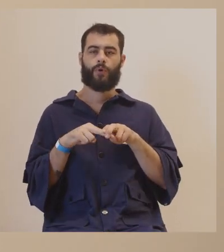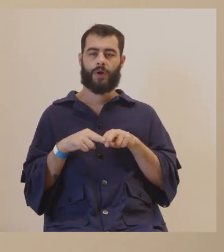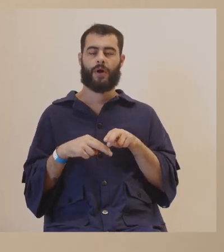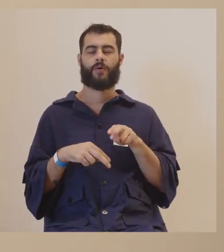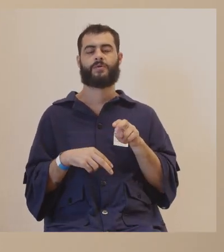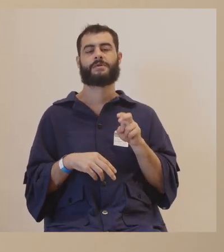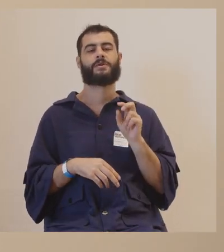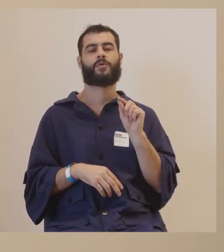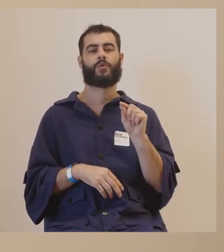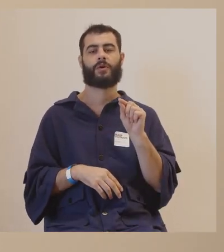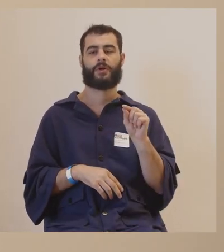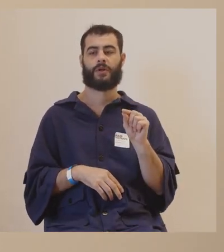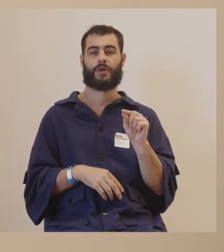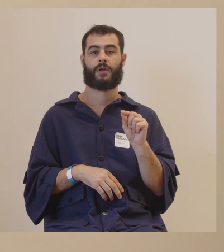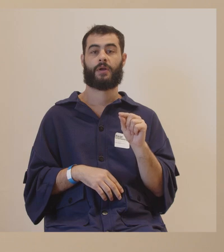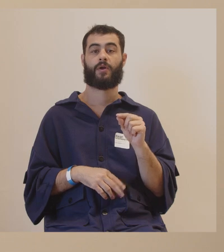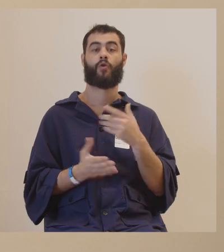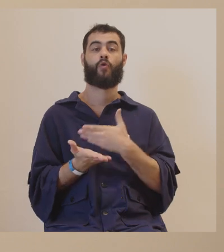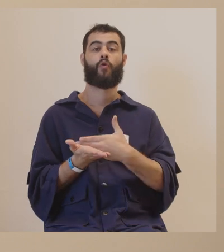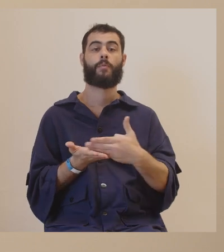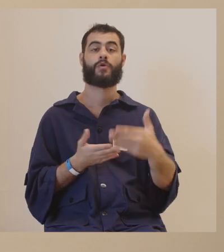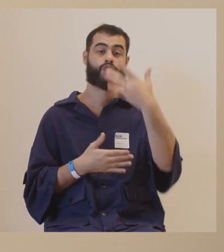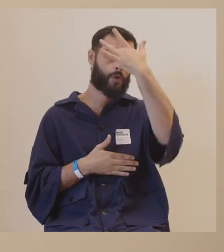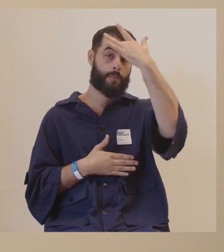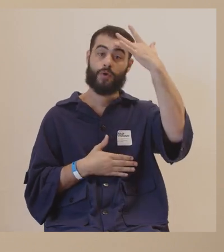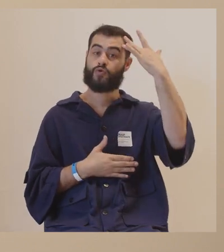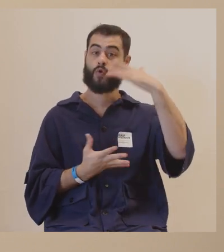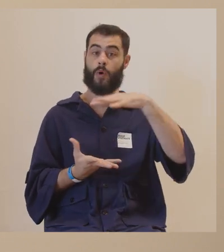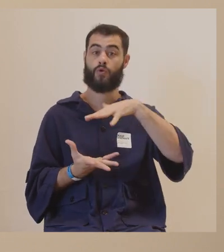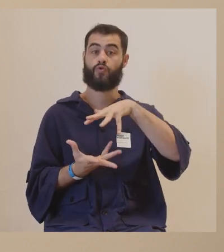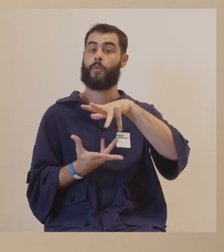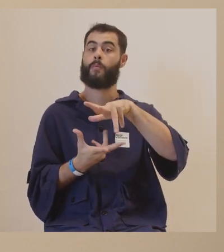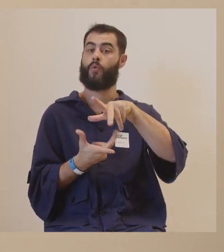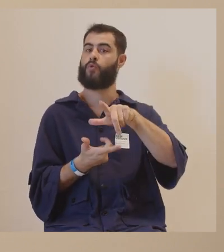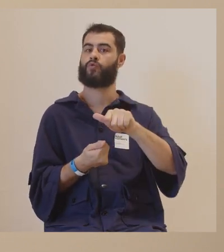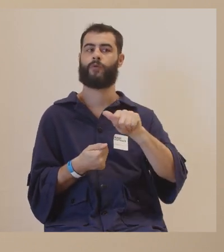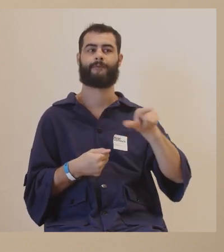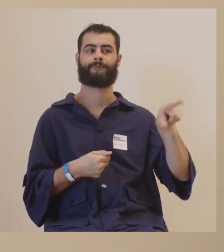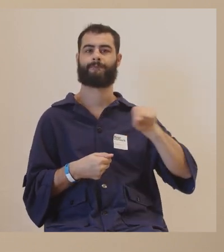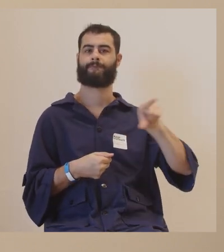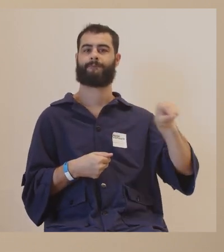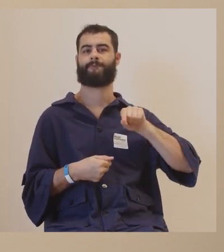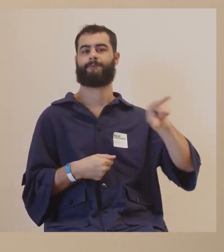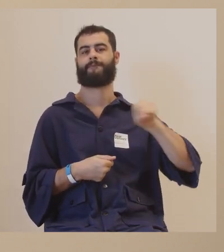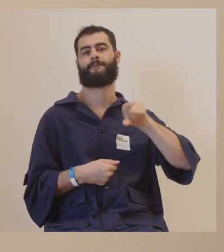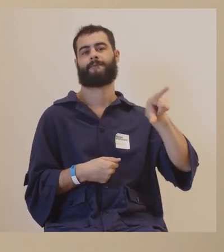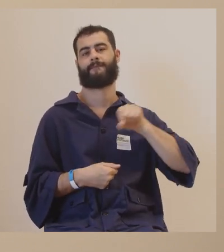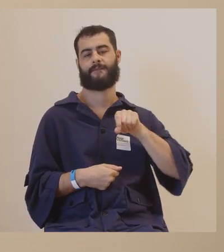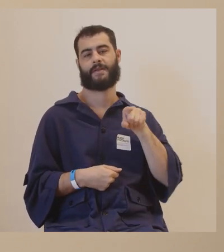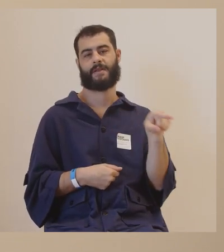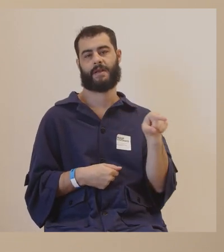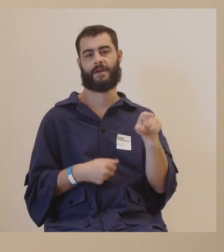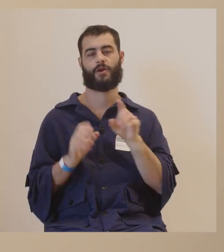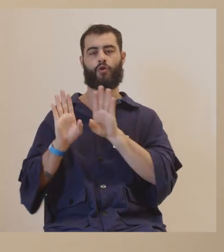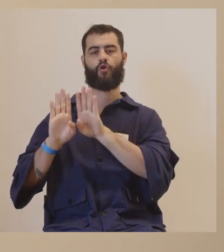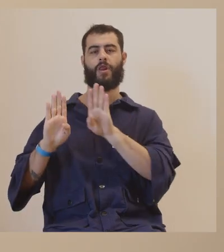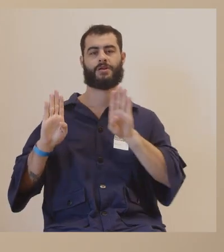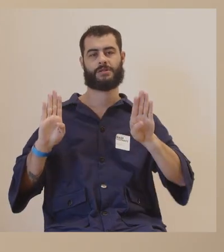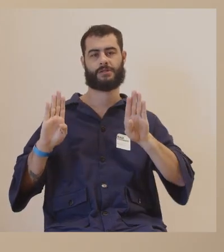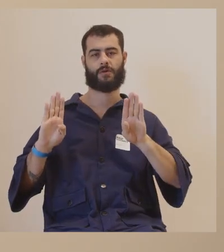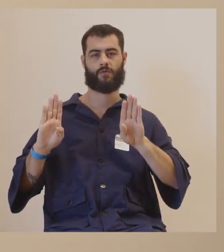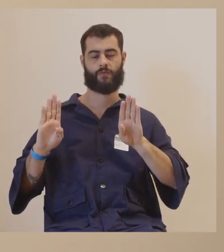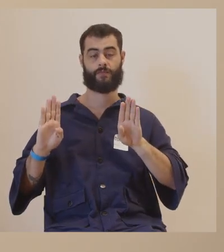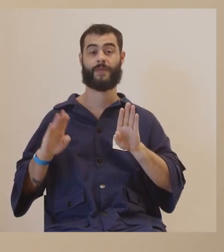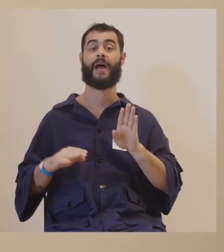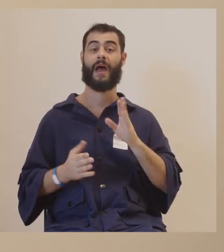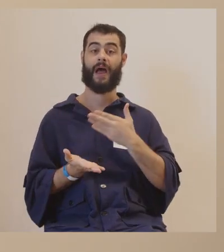digamos assim, de um colecionismo internacional, né? A partir já da segunda exposição impressionista, eles são representados pela